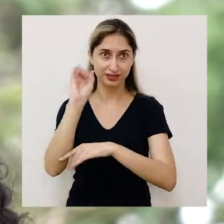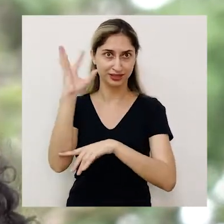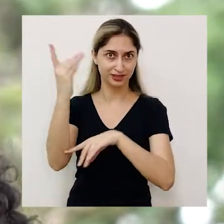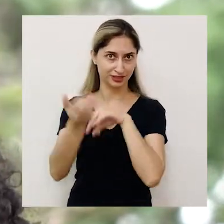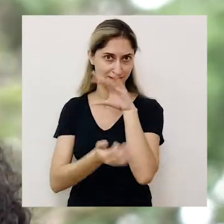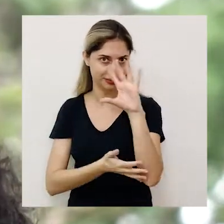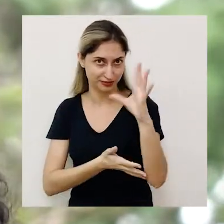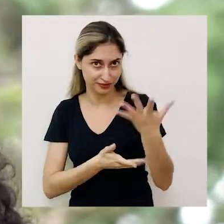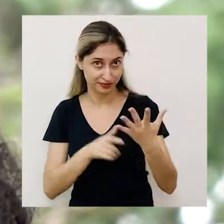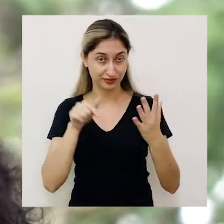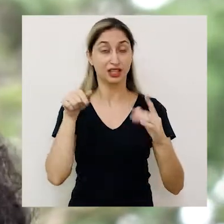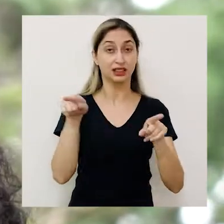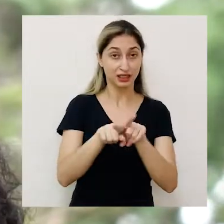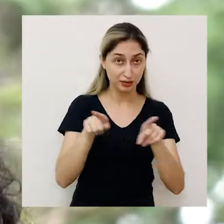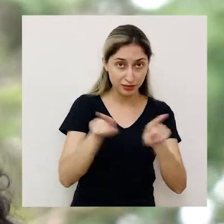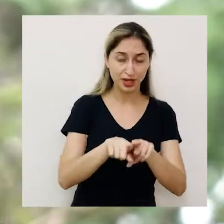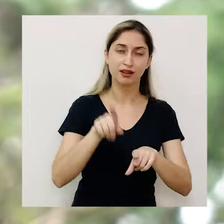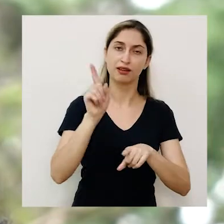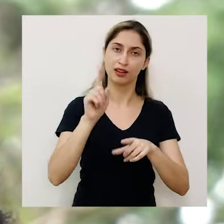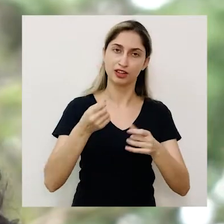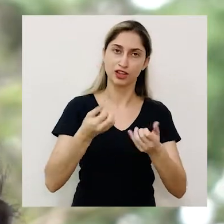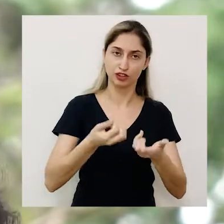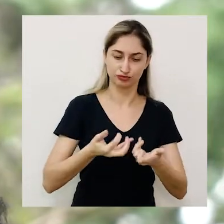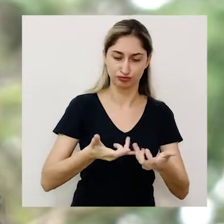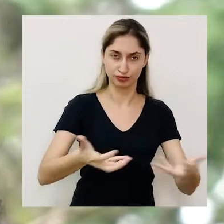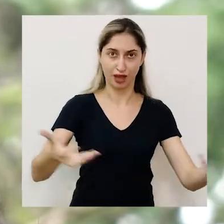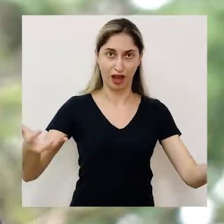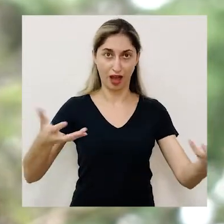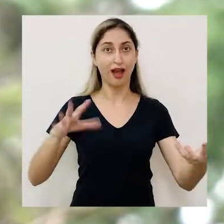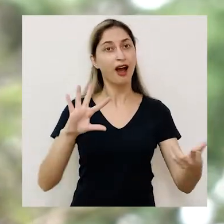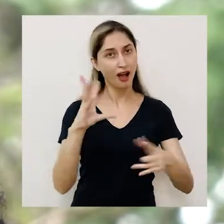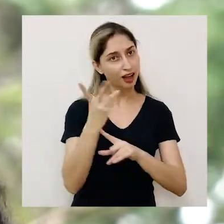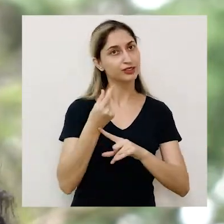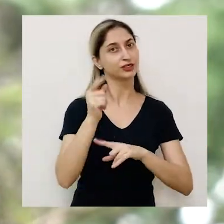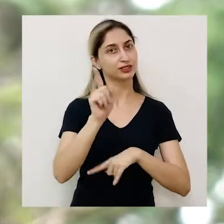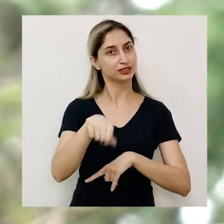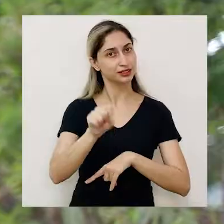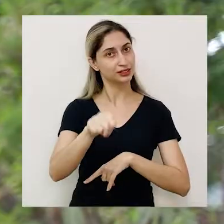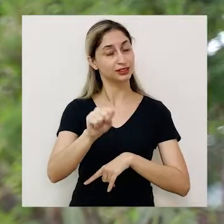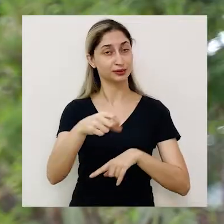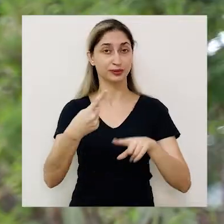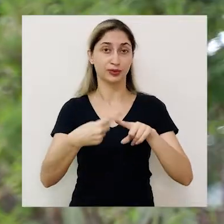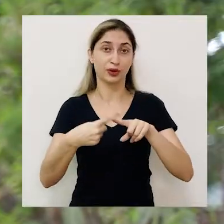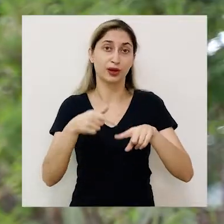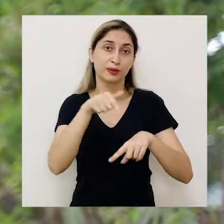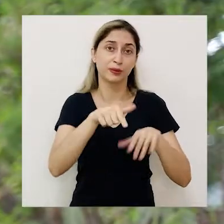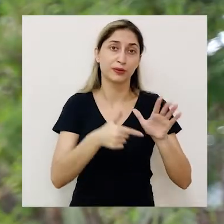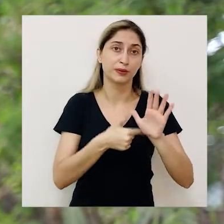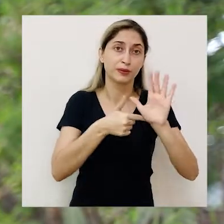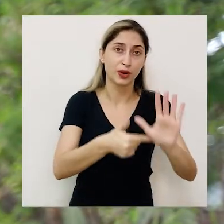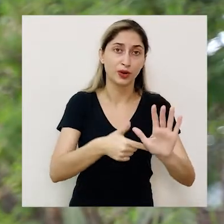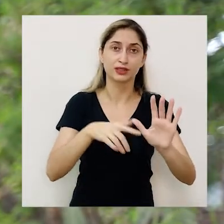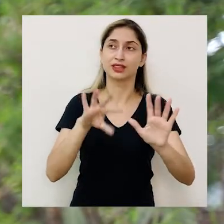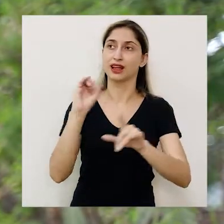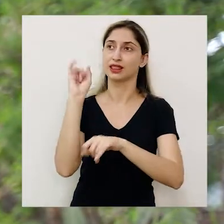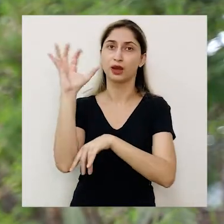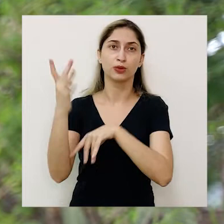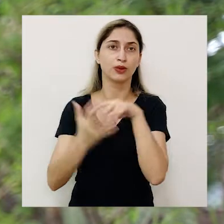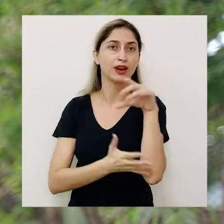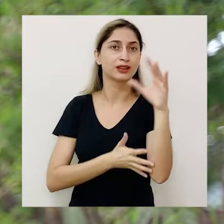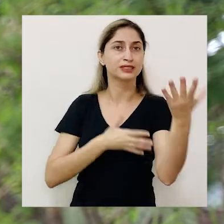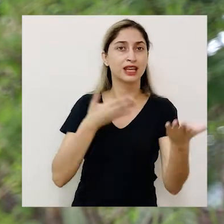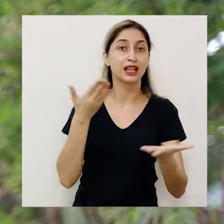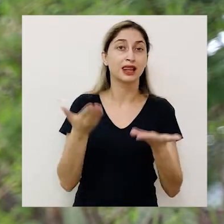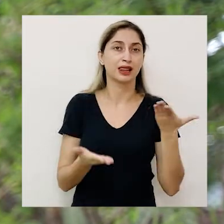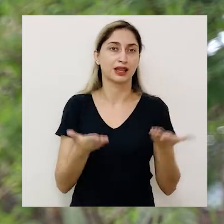natureza, eles são obras de arte. Enquanto seres vivos, esses jardins são um ecossistema em equilíbrio. Enquanto obras de